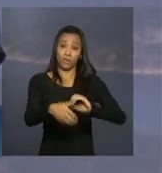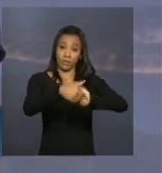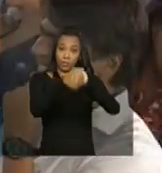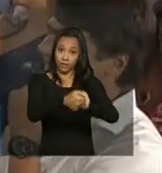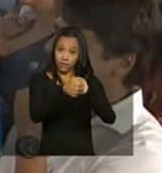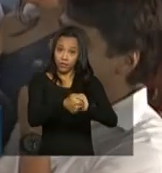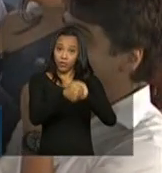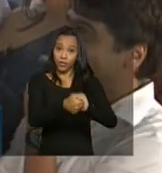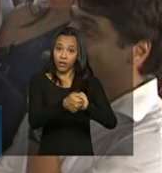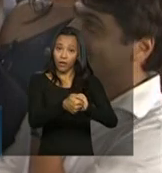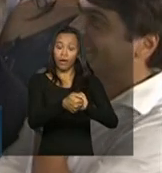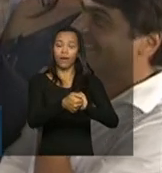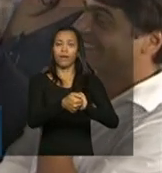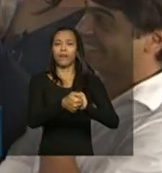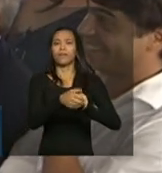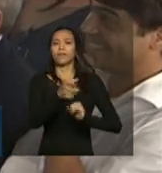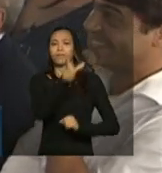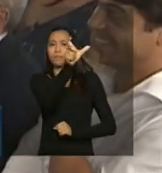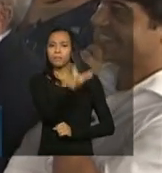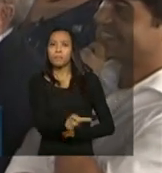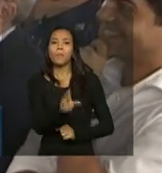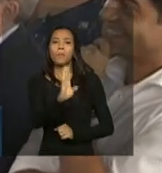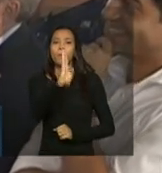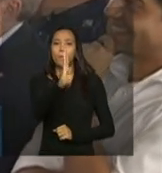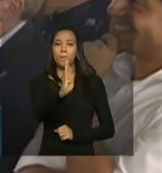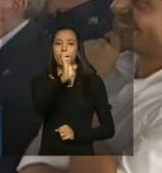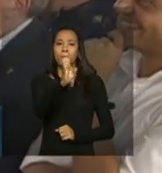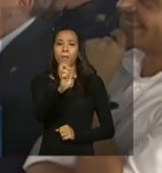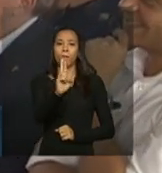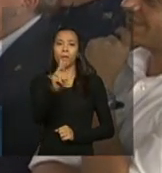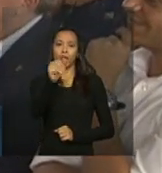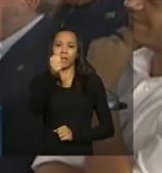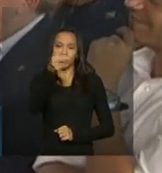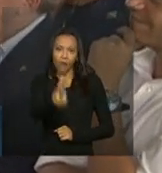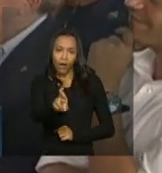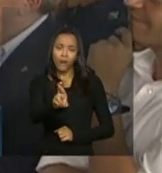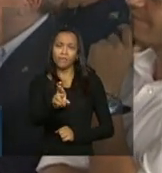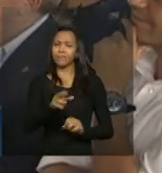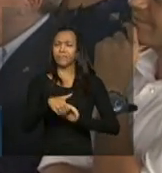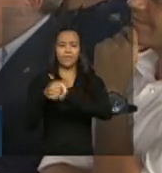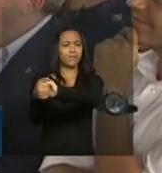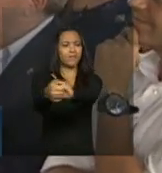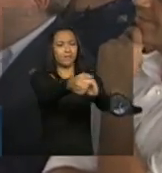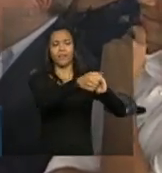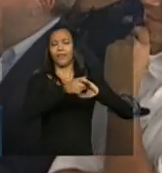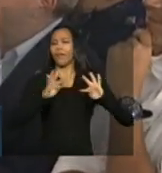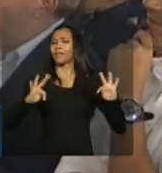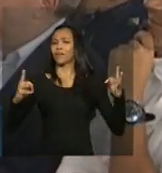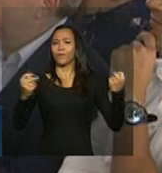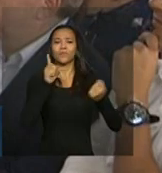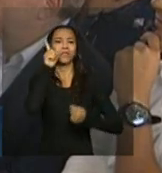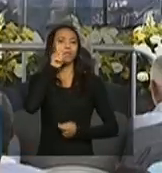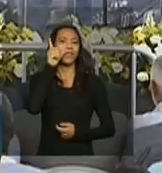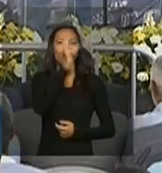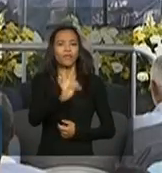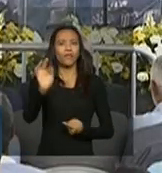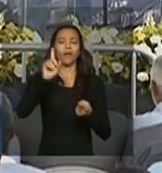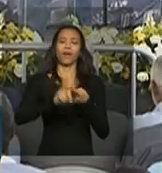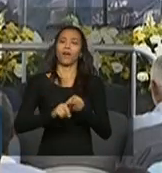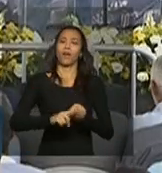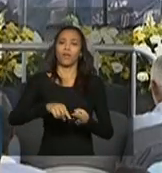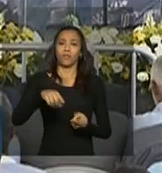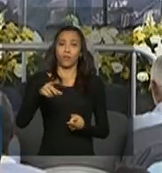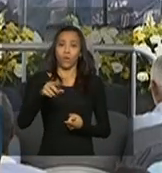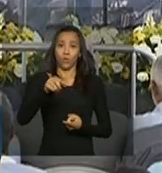Thomas Barr, meu caro Bernard, saudar a todos os deputados federais aqui, Washington Reis, Hugo